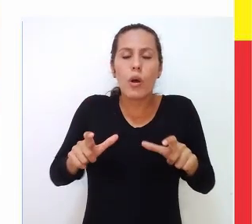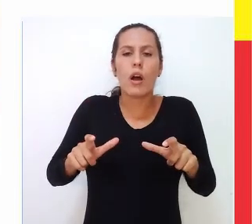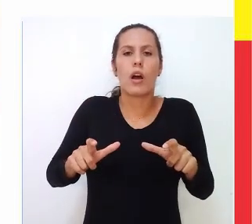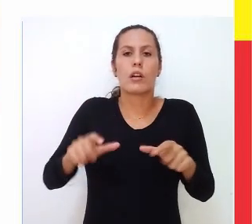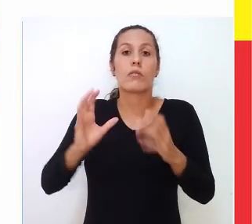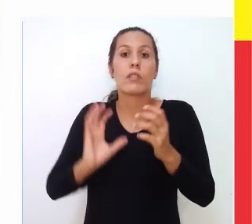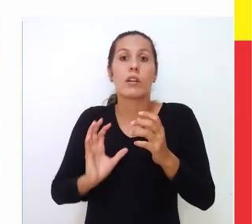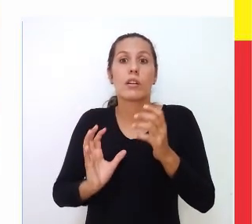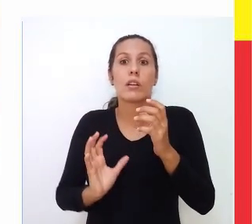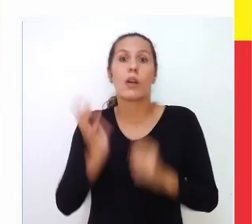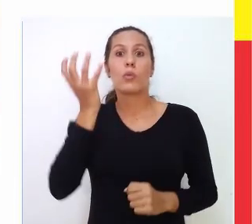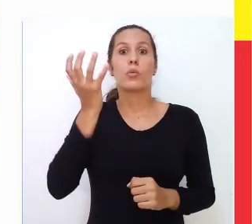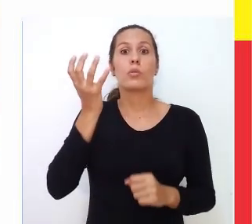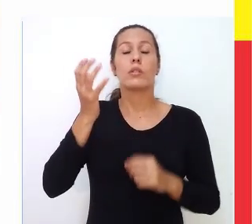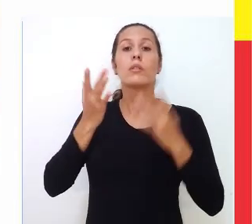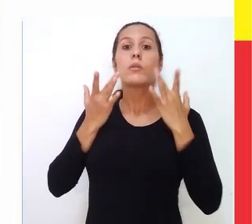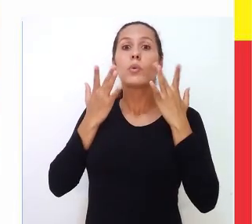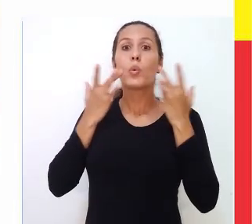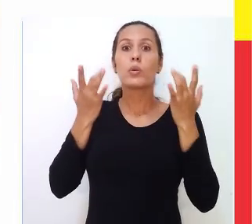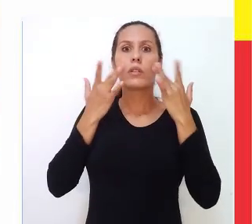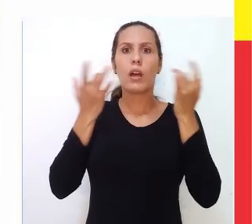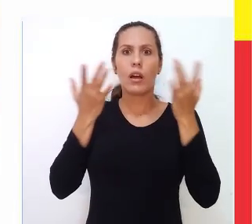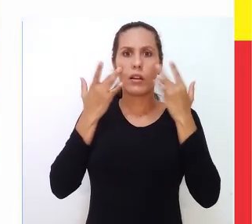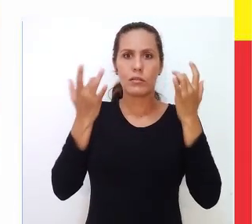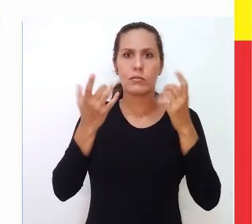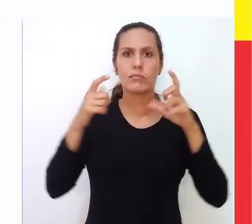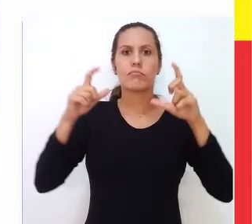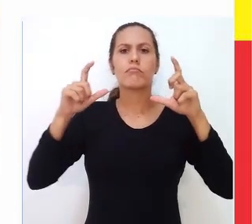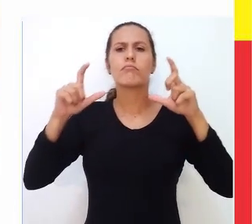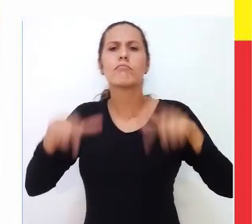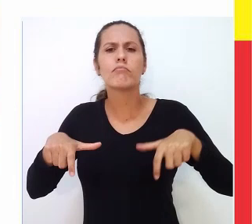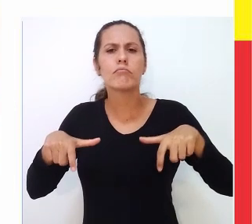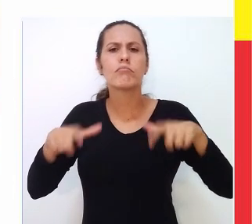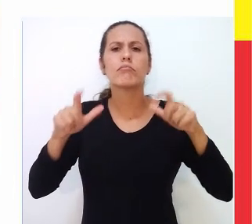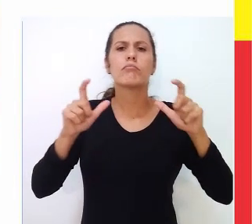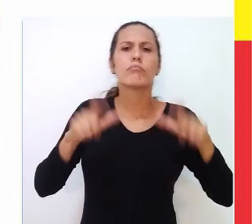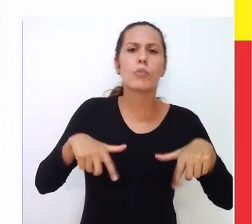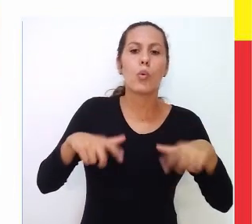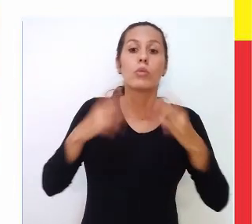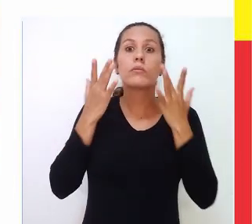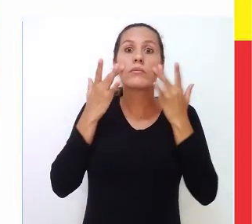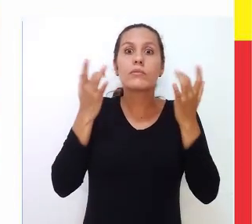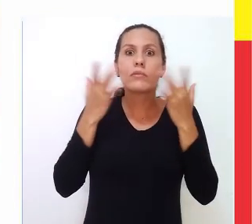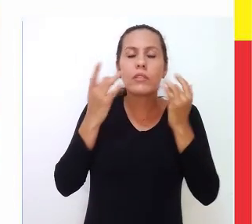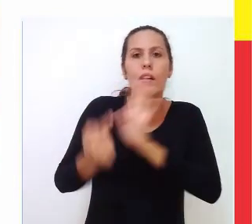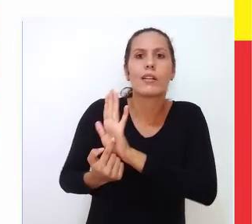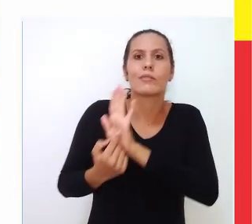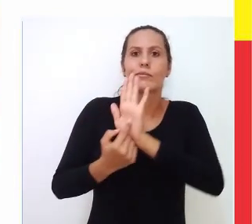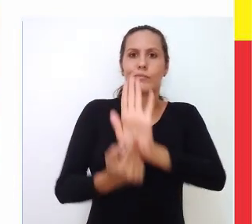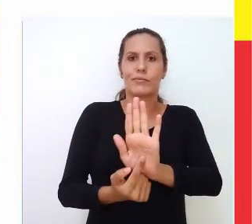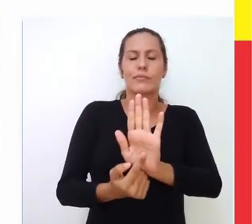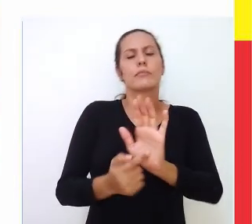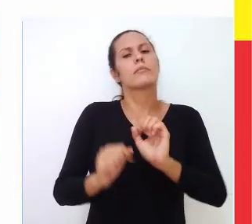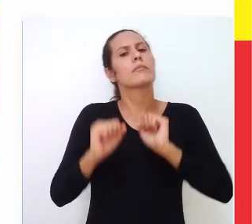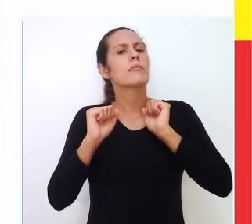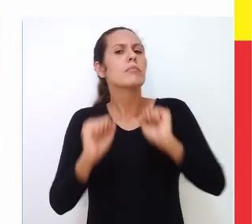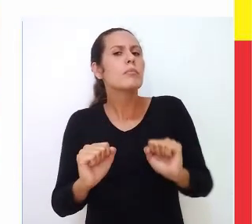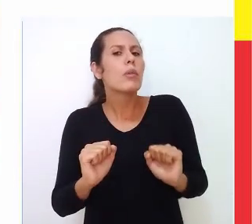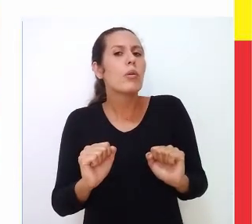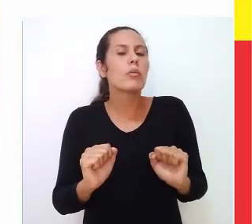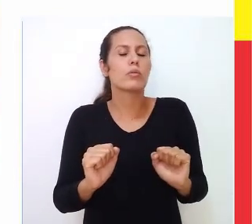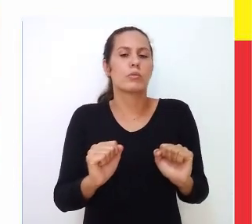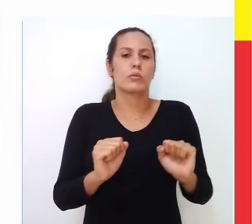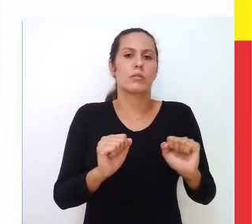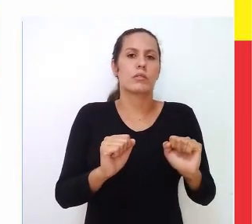se realiza a ação dramática, a representação, onde se realiza o espetáculo, que pode